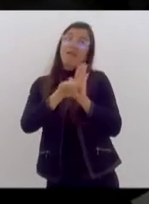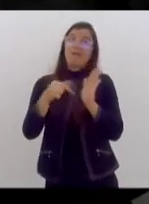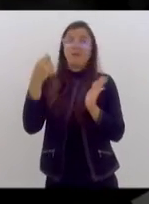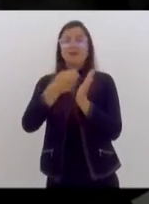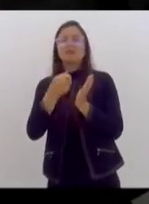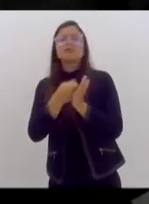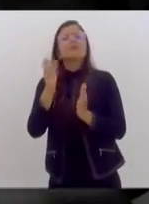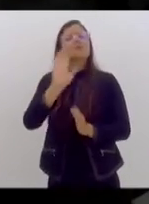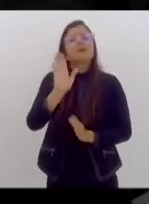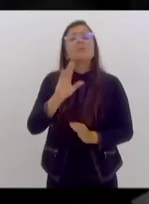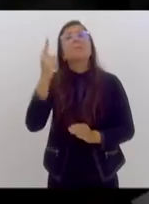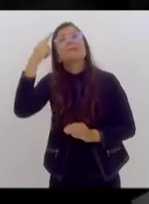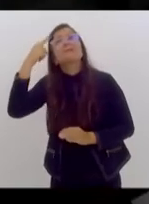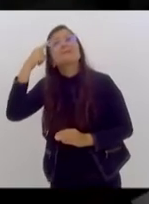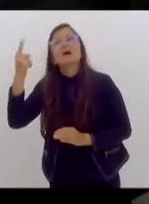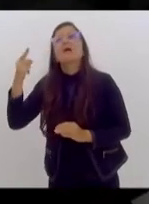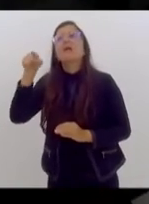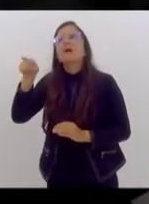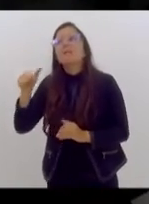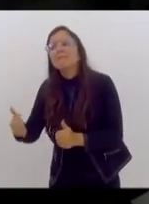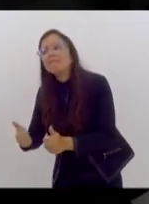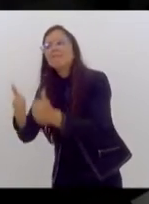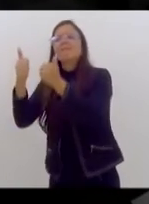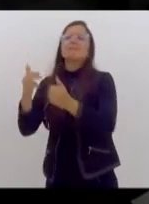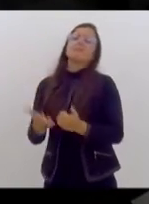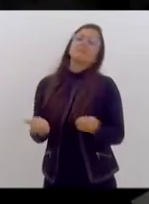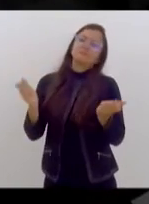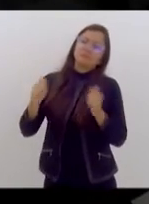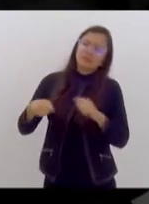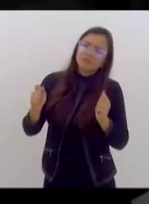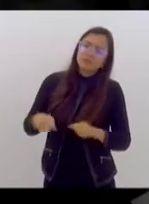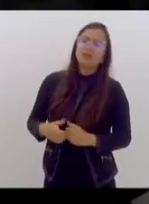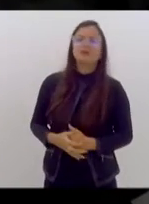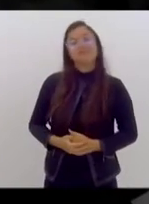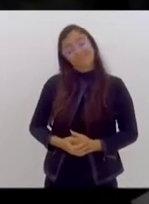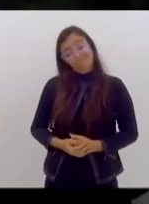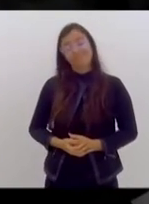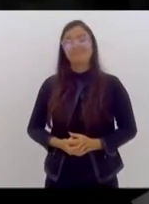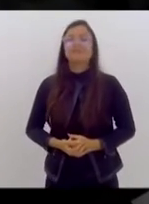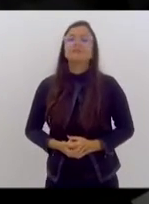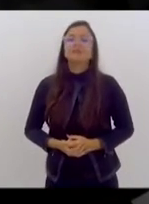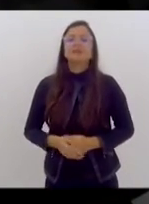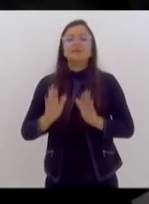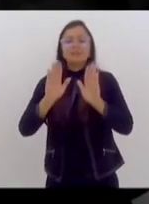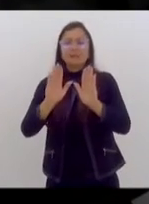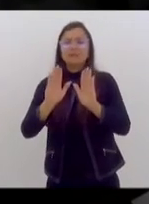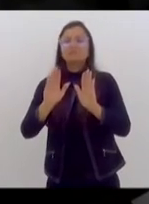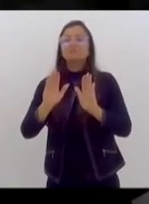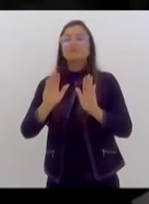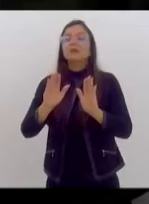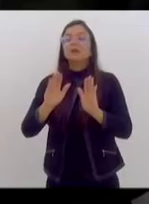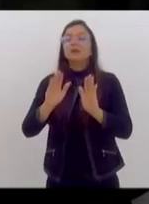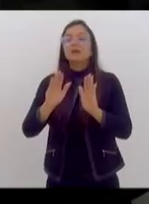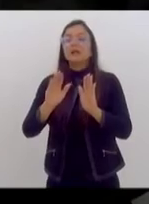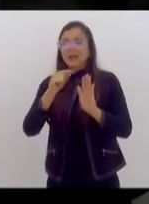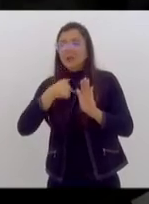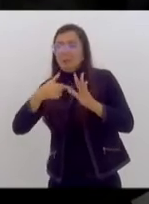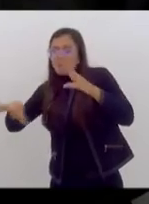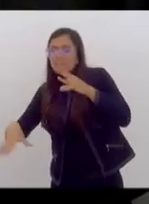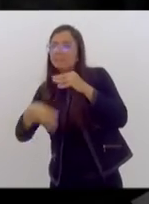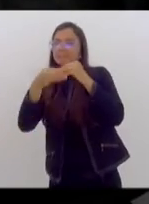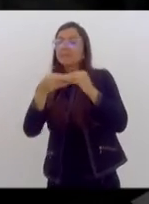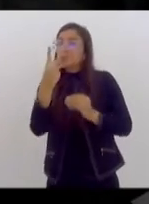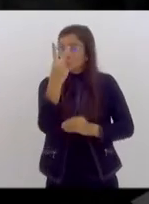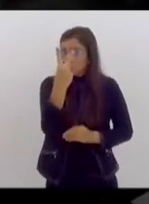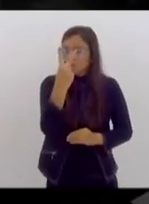melhoria da função realizada aqui pela concessionária mas eu queria fazer duas observações pontuais né